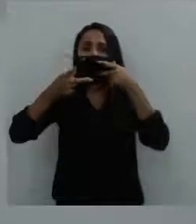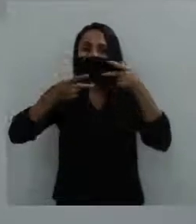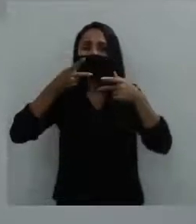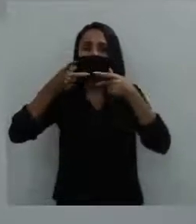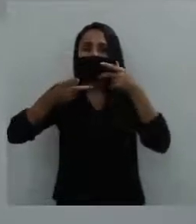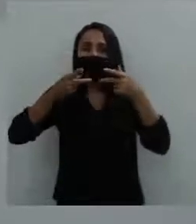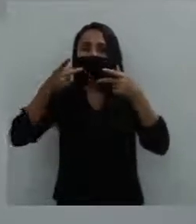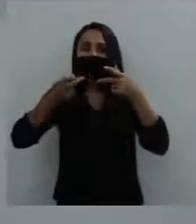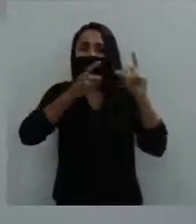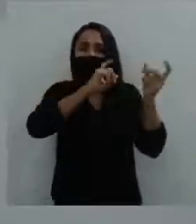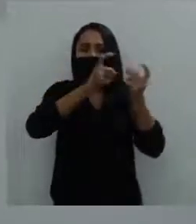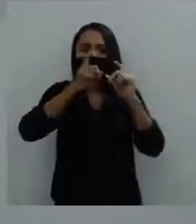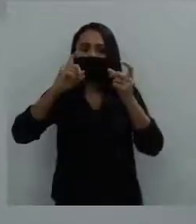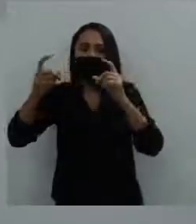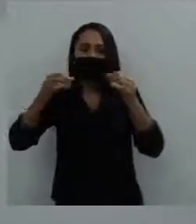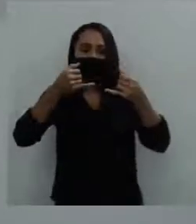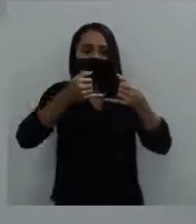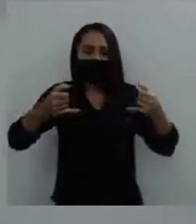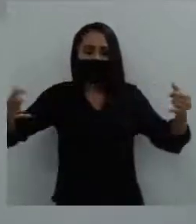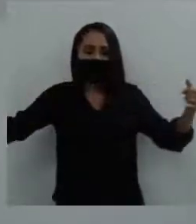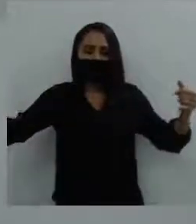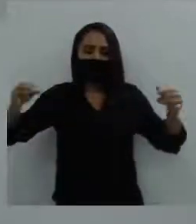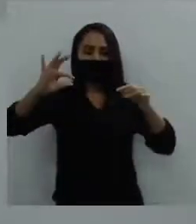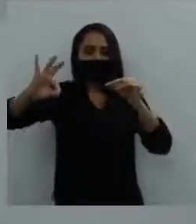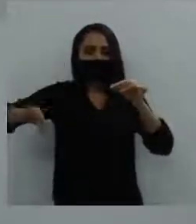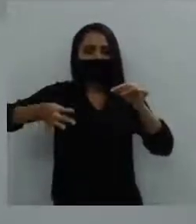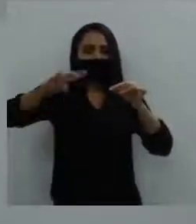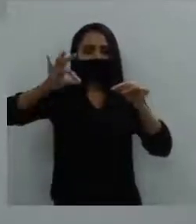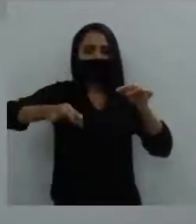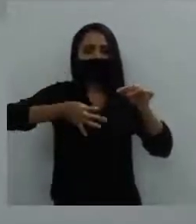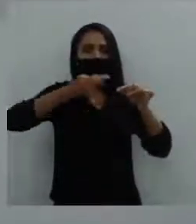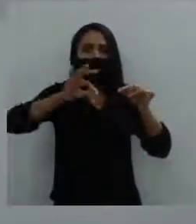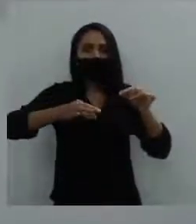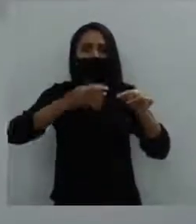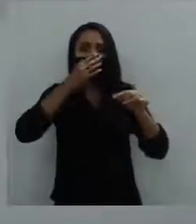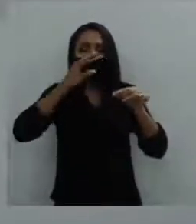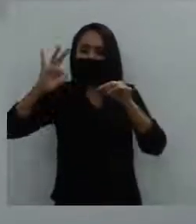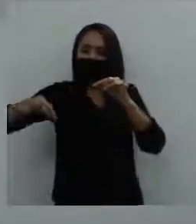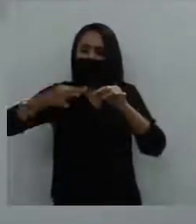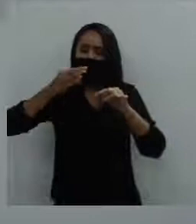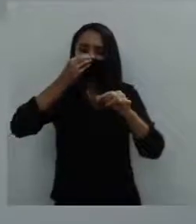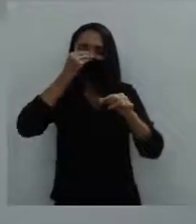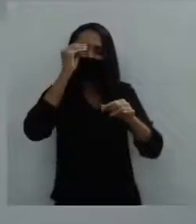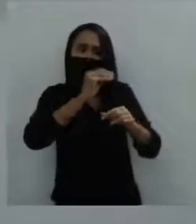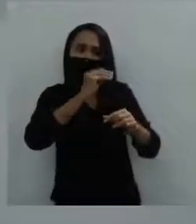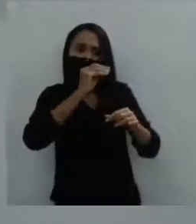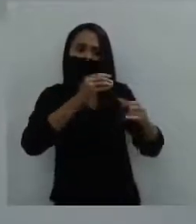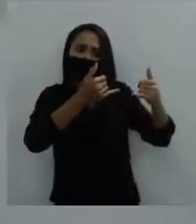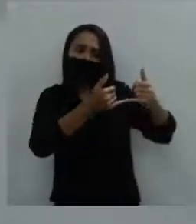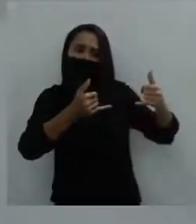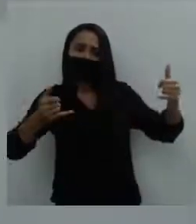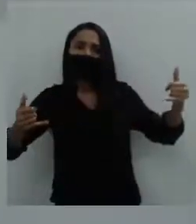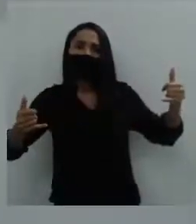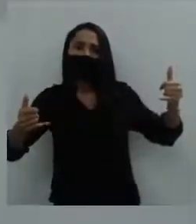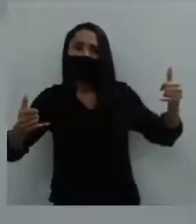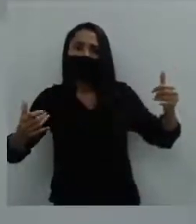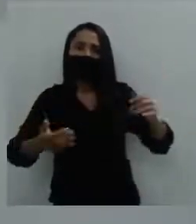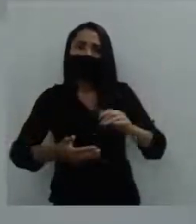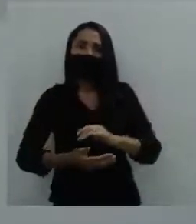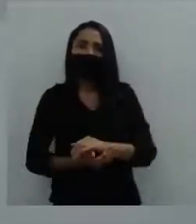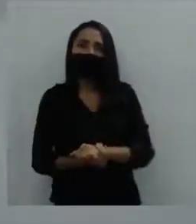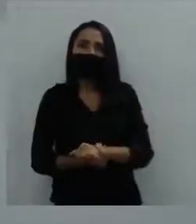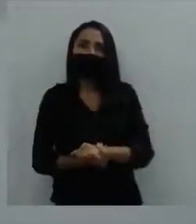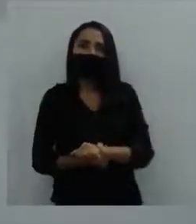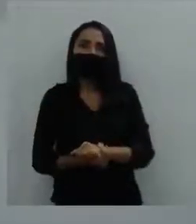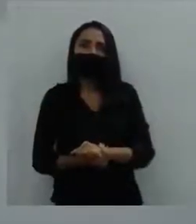a discussão entre a linha e a agulha. A agulha menosprezando a linha. E um alfinete